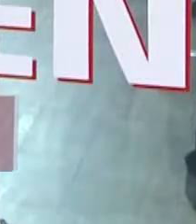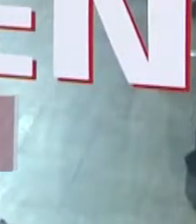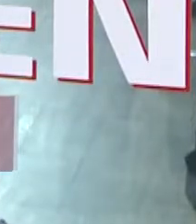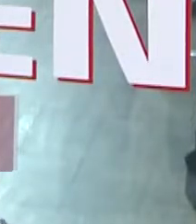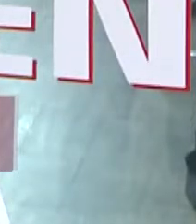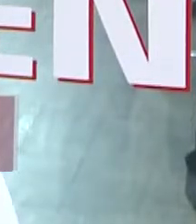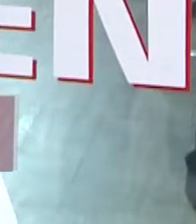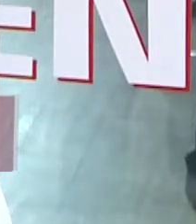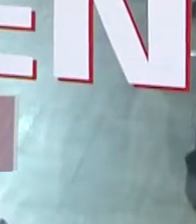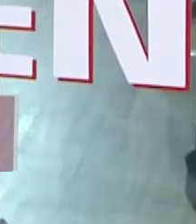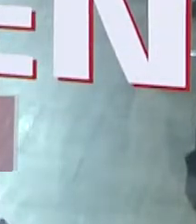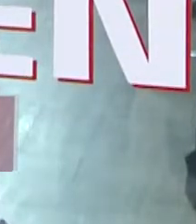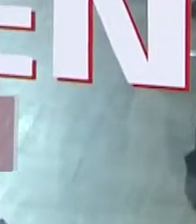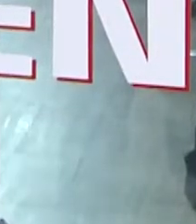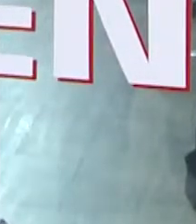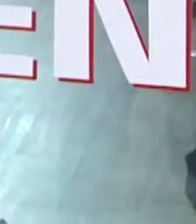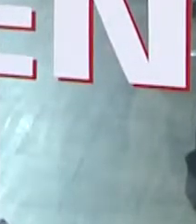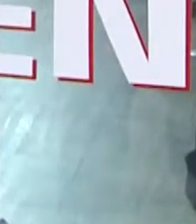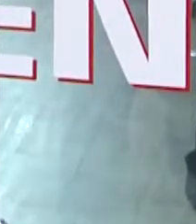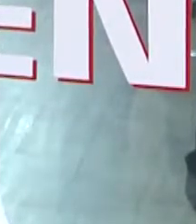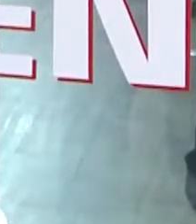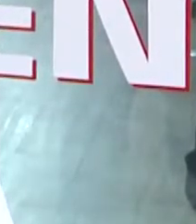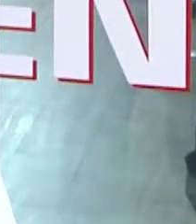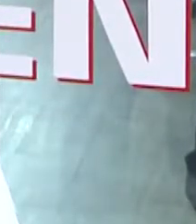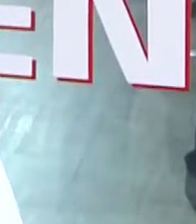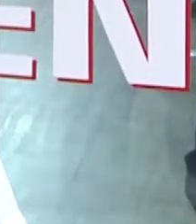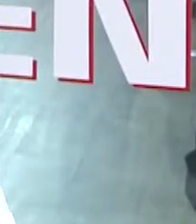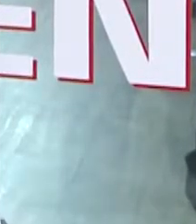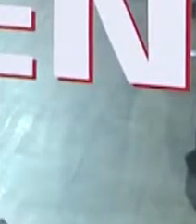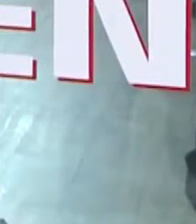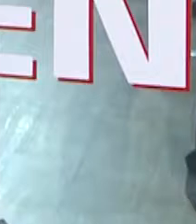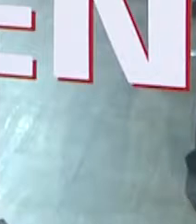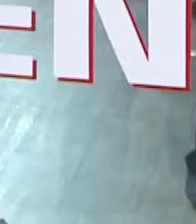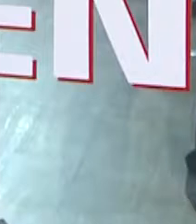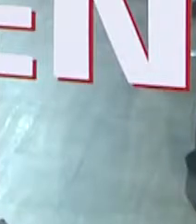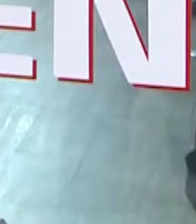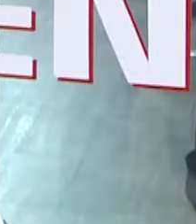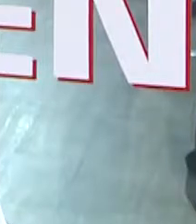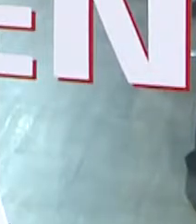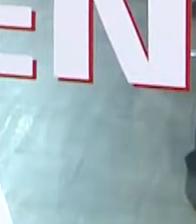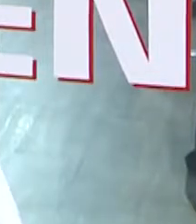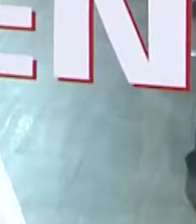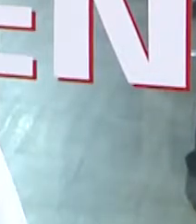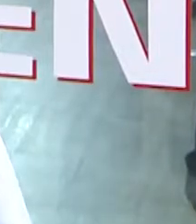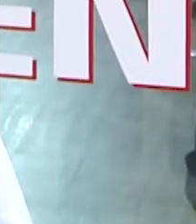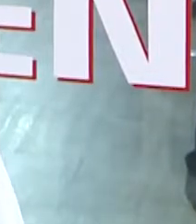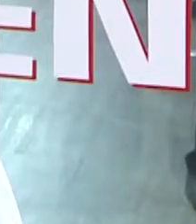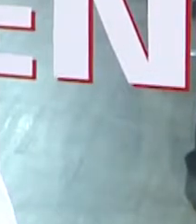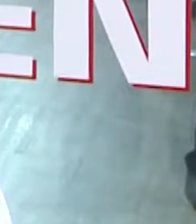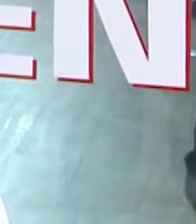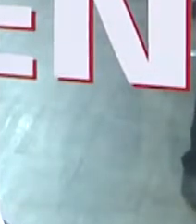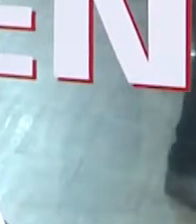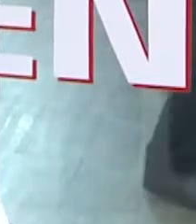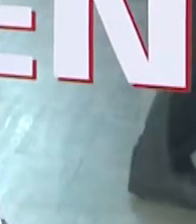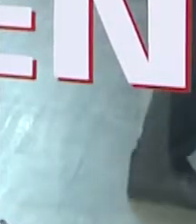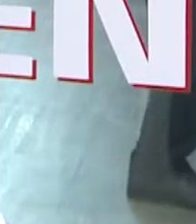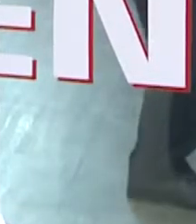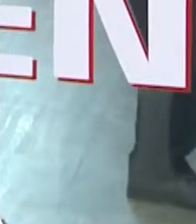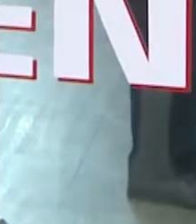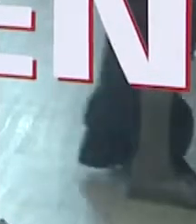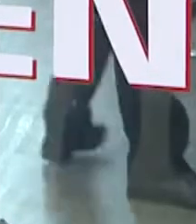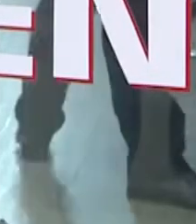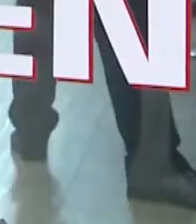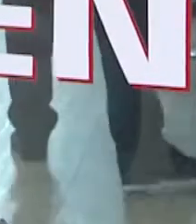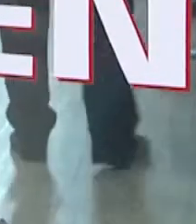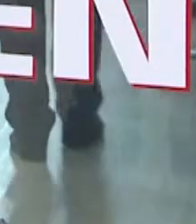dias porque a primeira lei para limeira li na minha vida como vereador na estréia em nossa casa a lei sobre as multas na transparência das